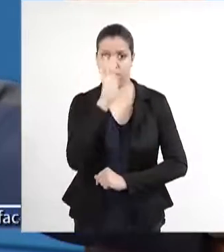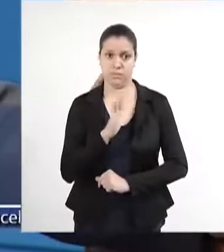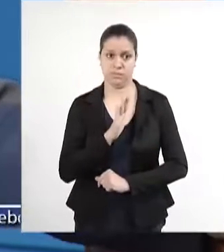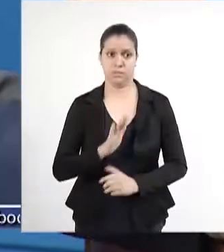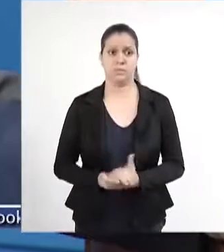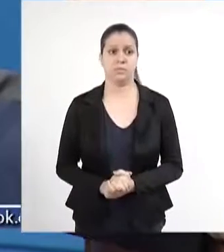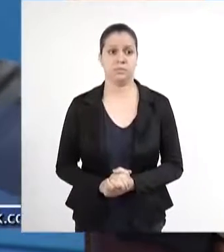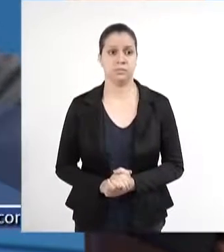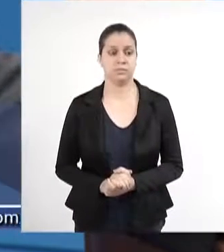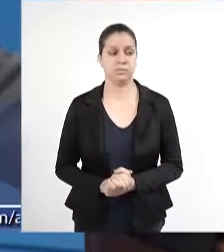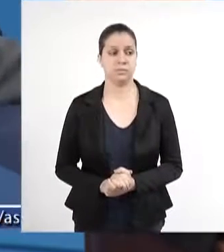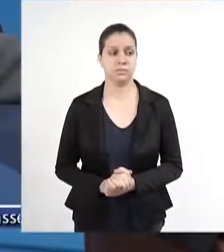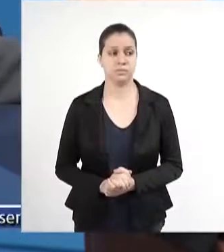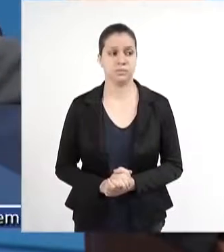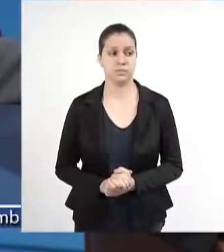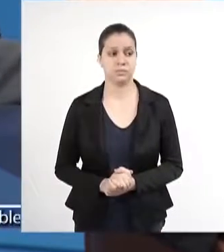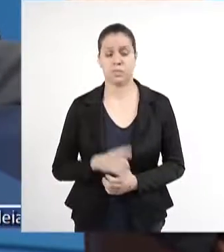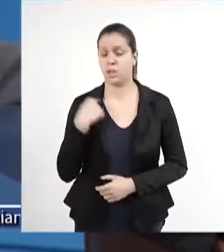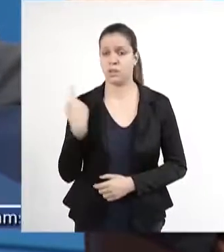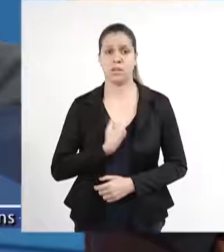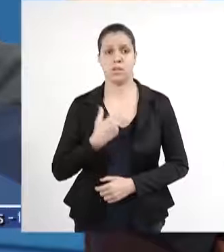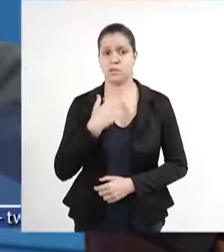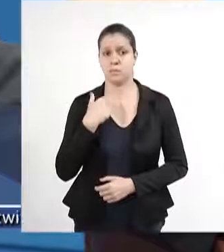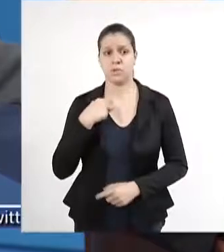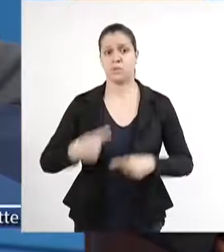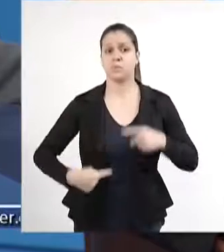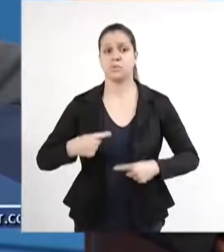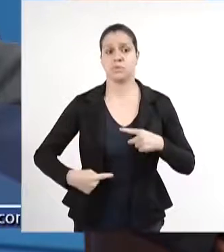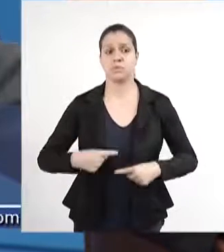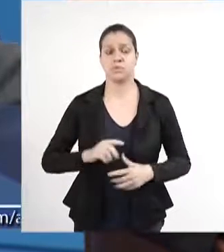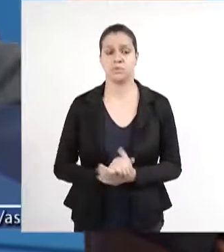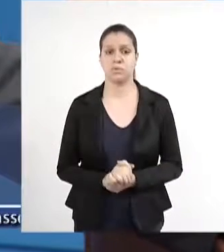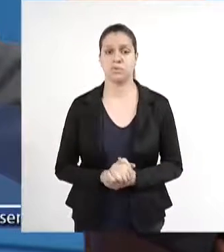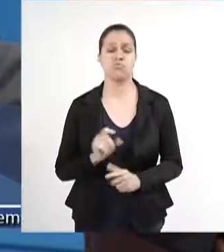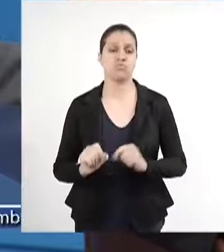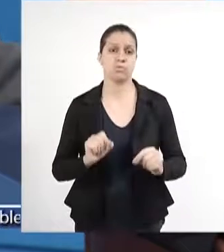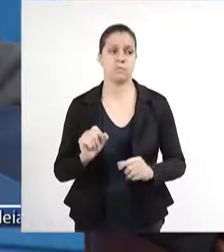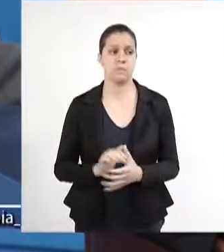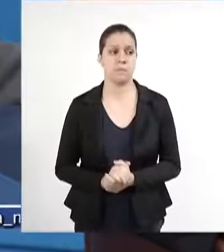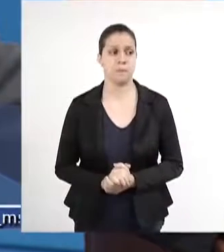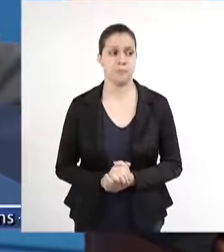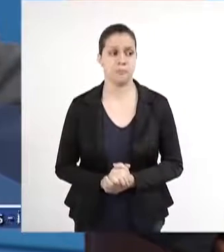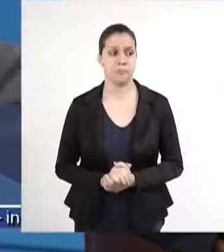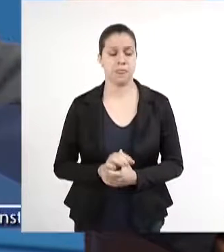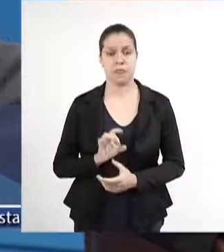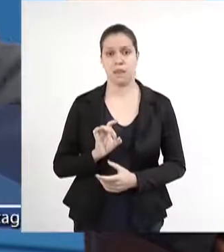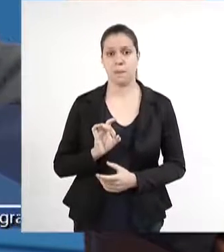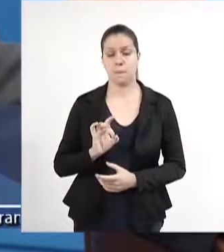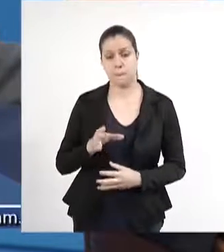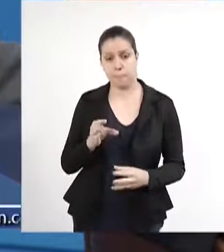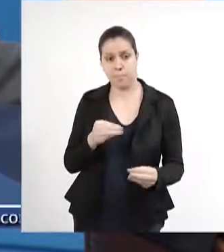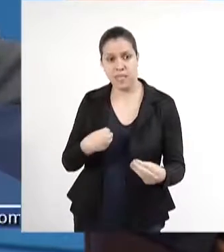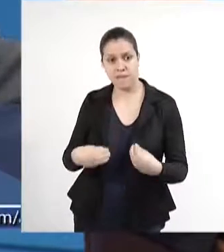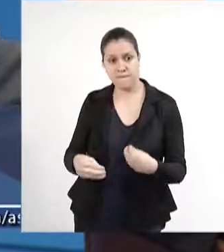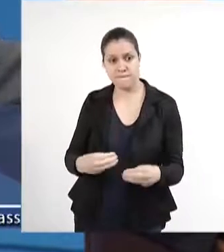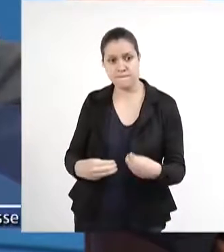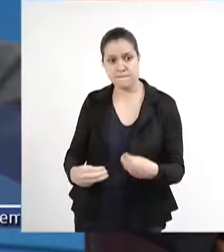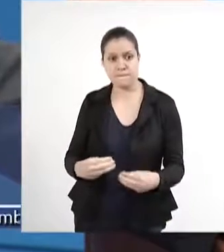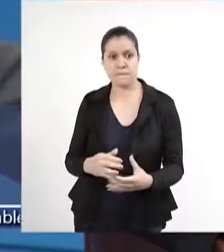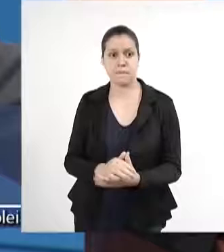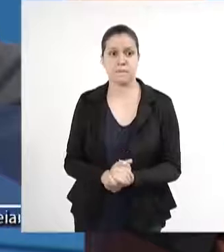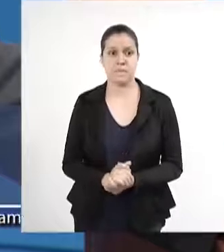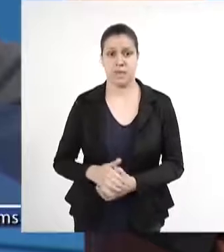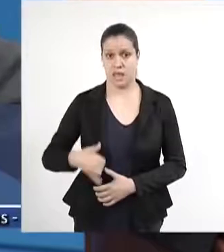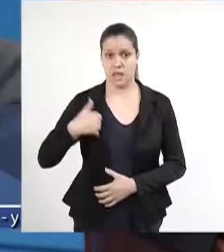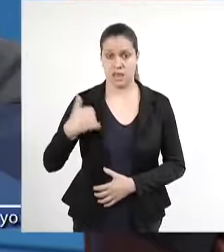Senão, nós vamos estar aqui, deputado Pedro Kemp, discutindo, de repente, com flexibilização de idade